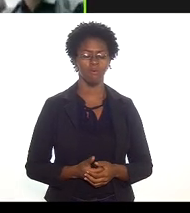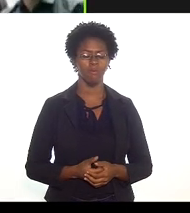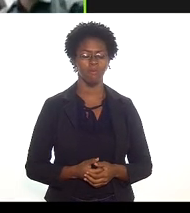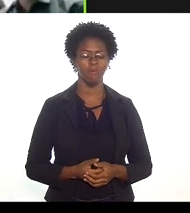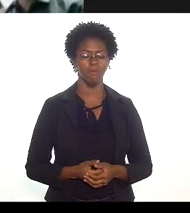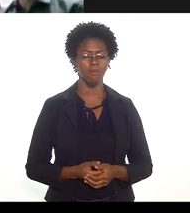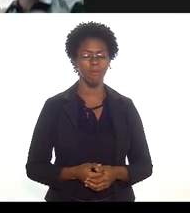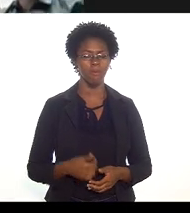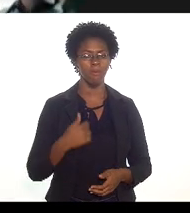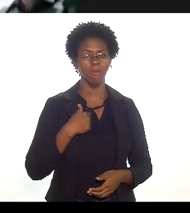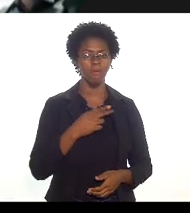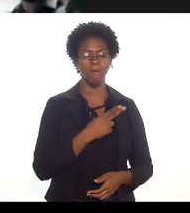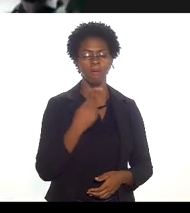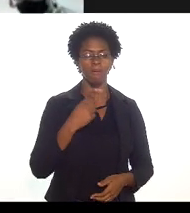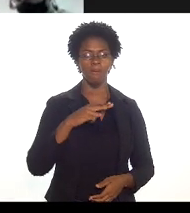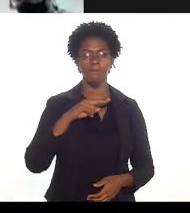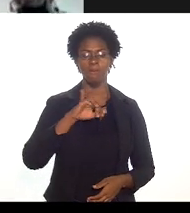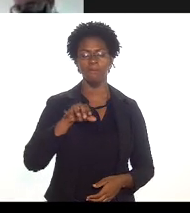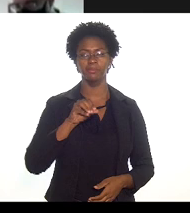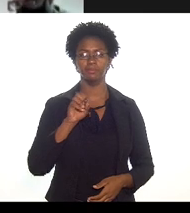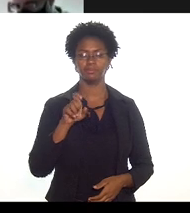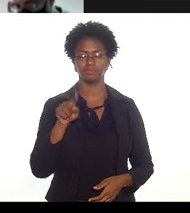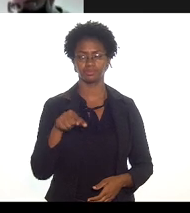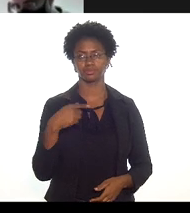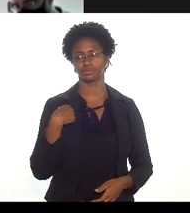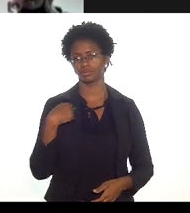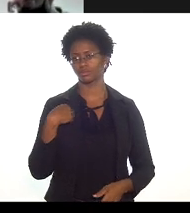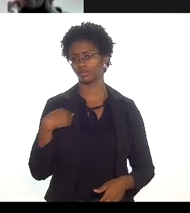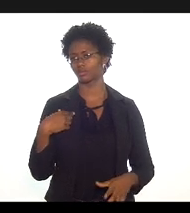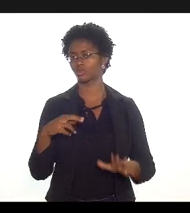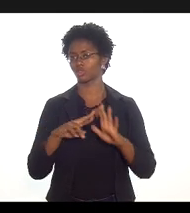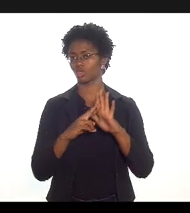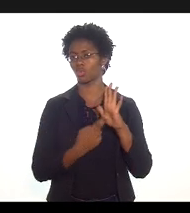Sou José Wilson, superintendente de regulação da SES.